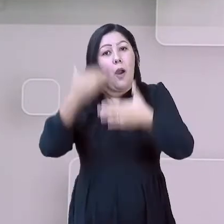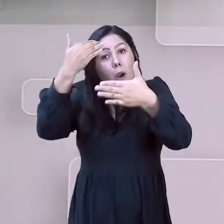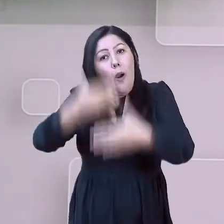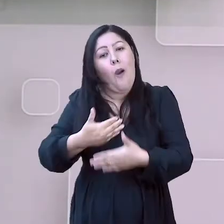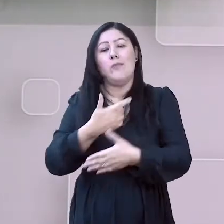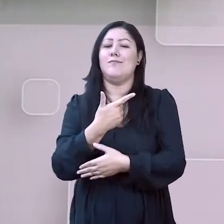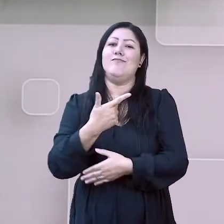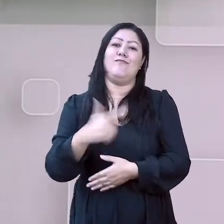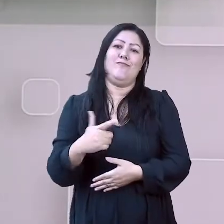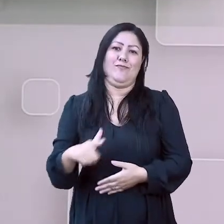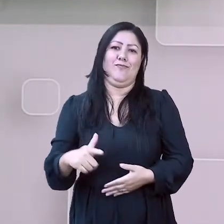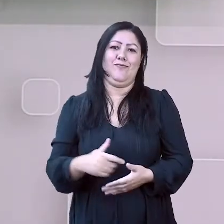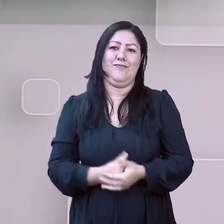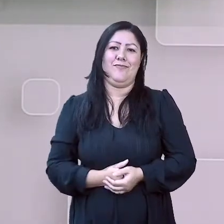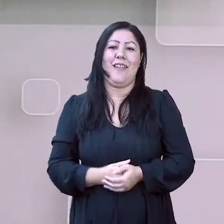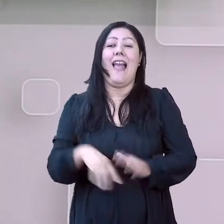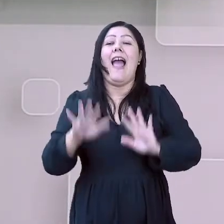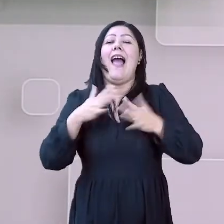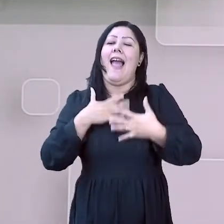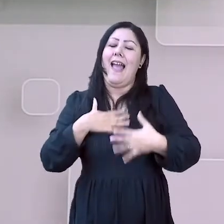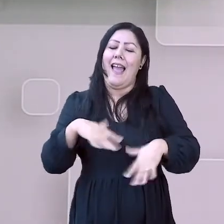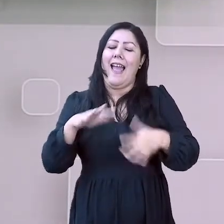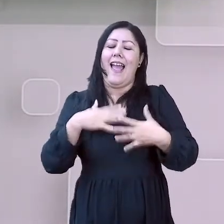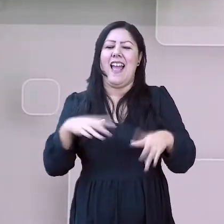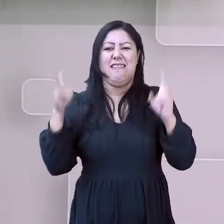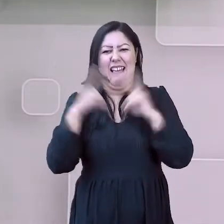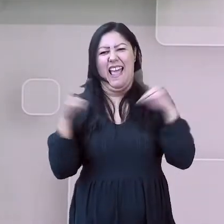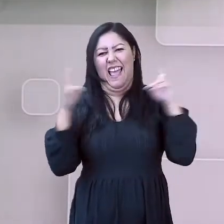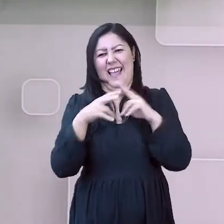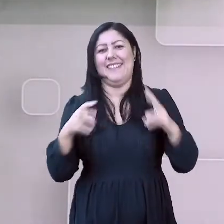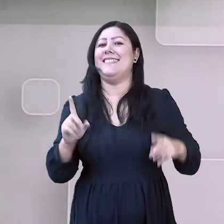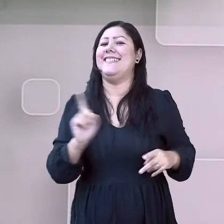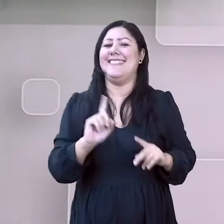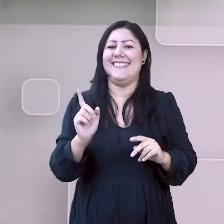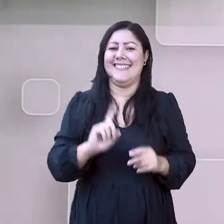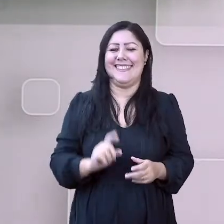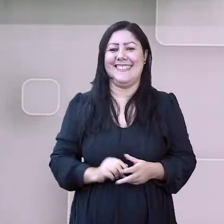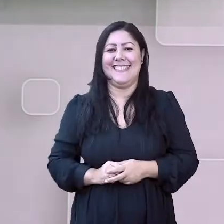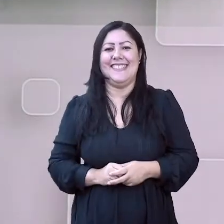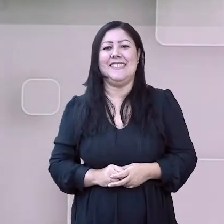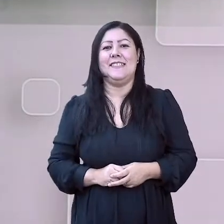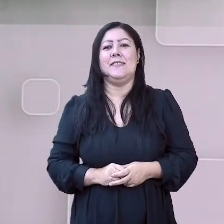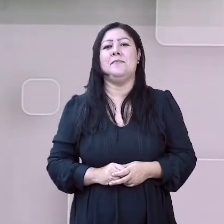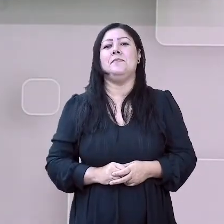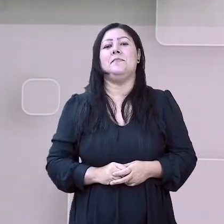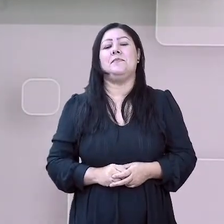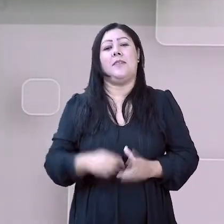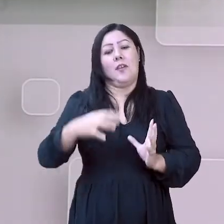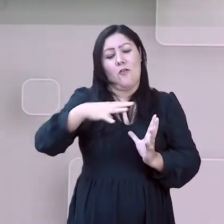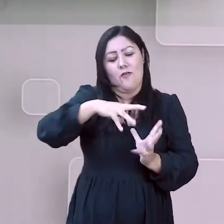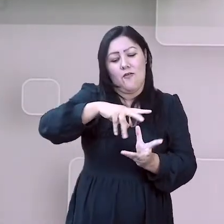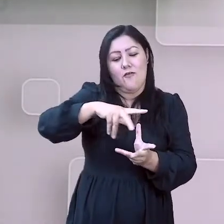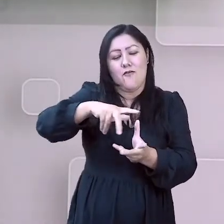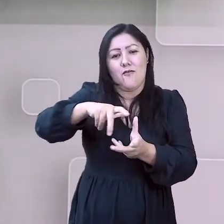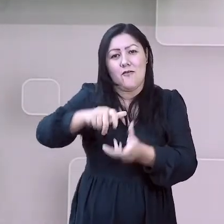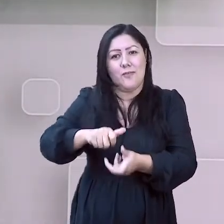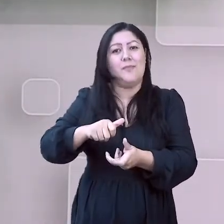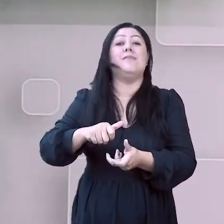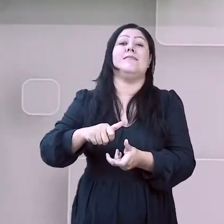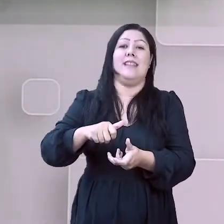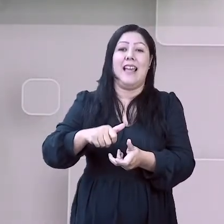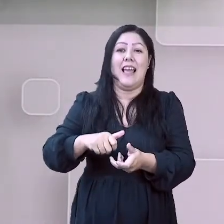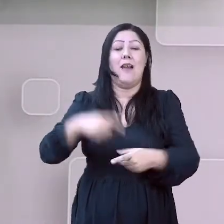certo? Então, não brigue, tá? Porque quando se estuda essa questão de formação da Terra, é muito comum haver